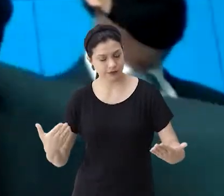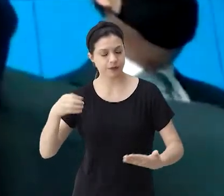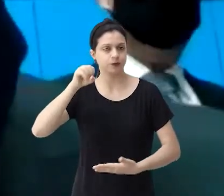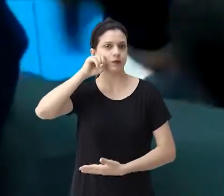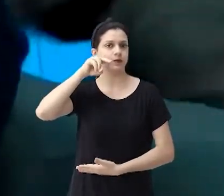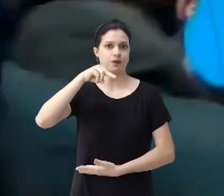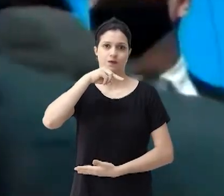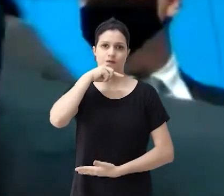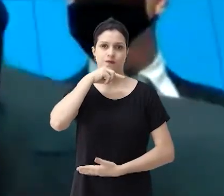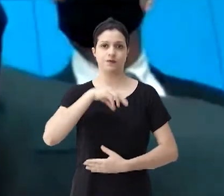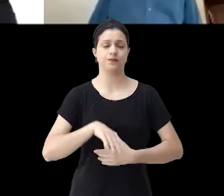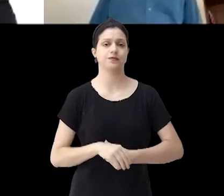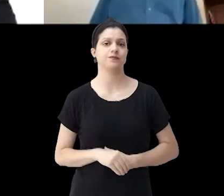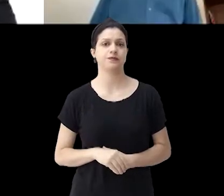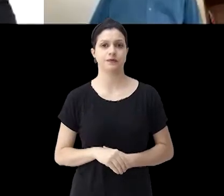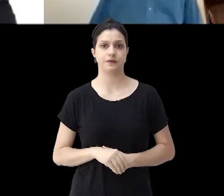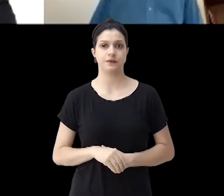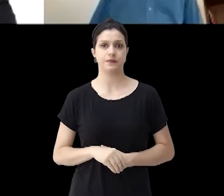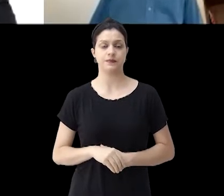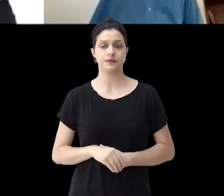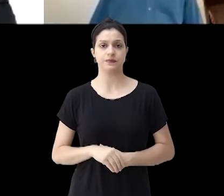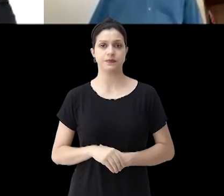em homenagem ao Onevan.